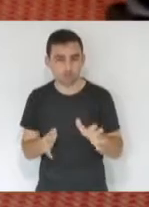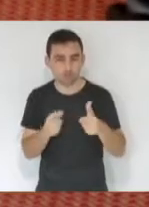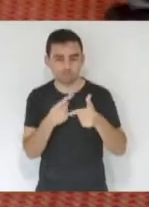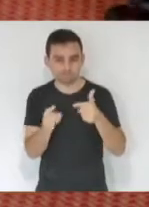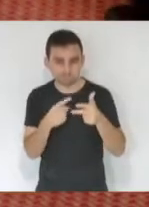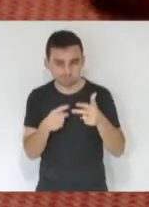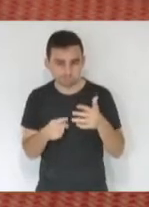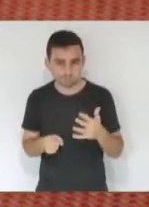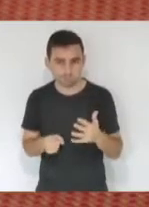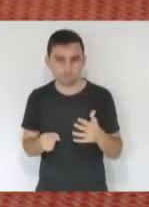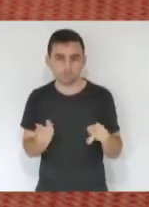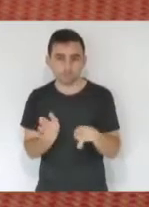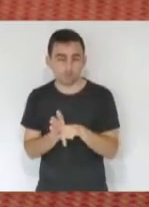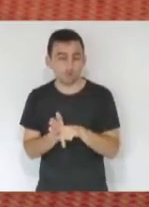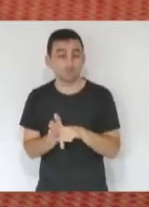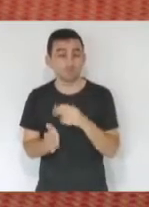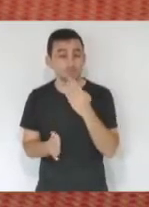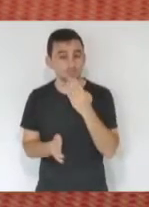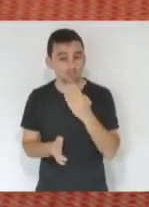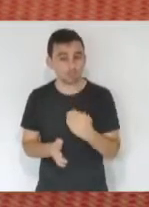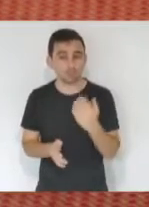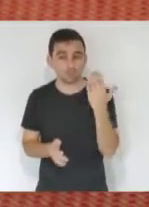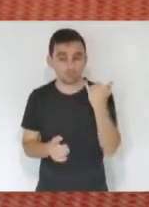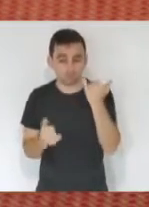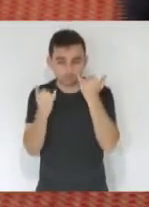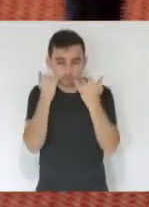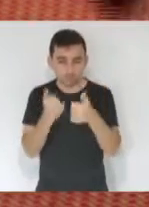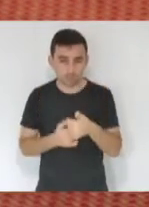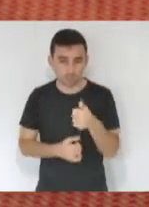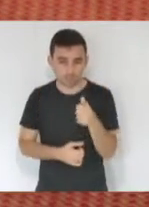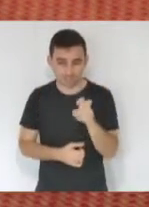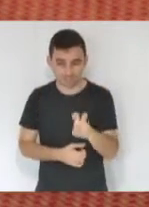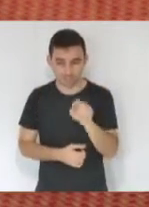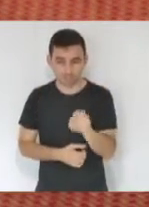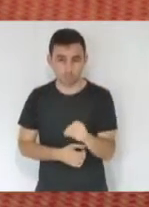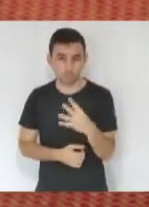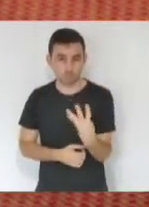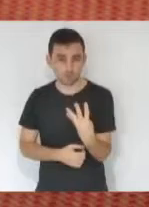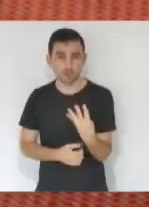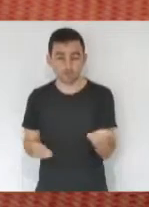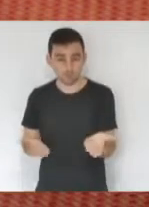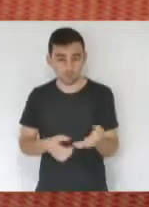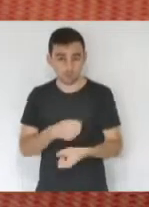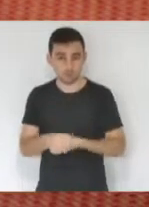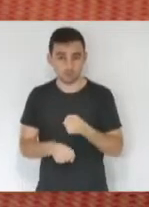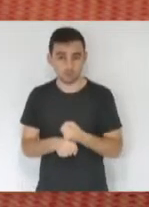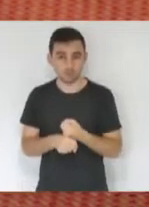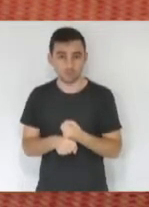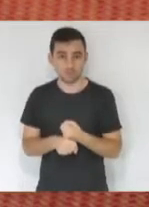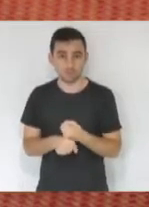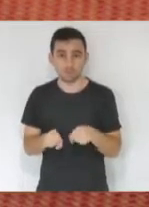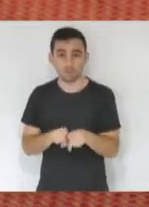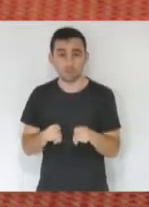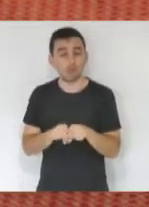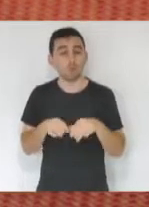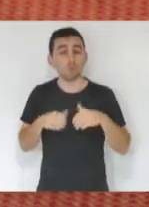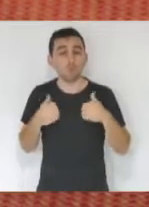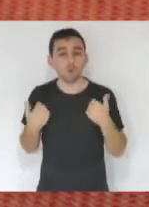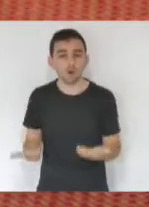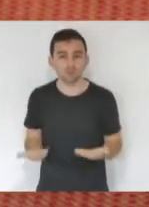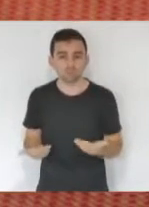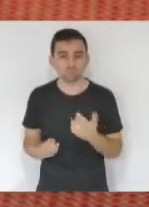resposta pedir informação número 15.4 deste ano quais as deliberações